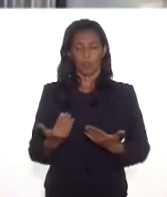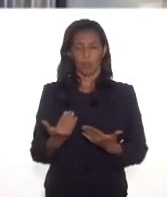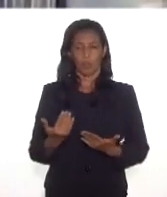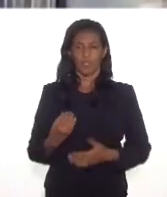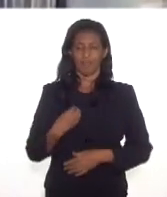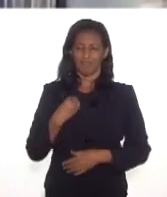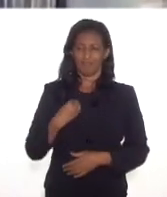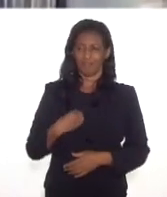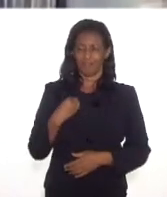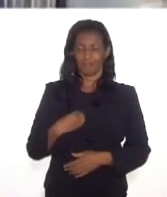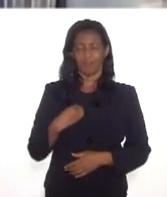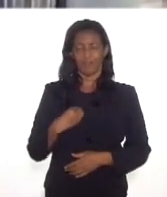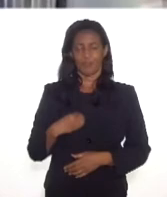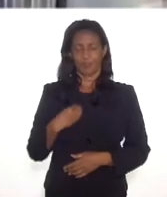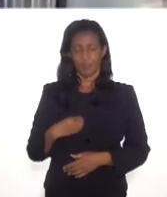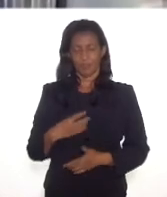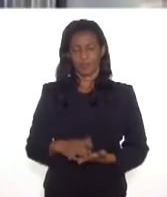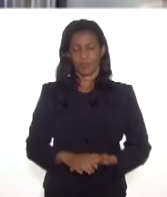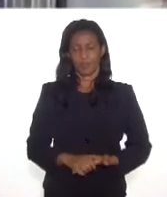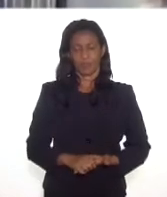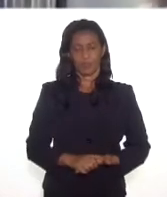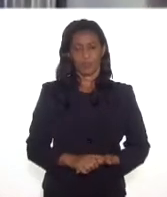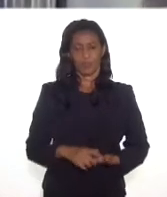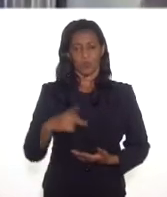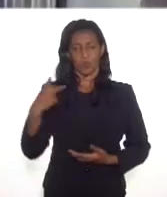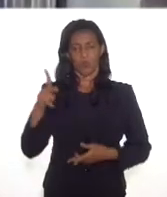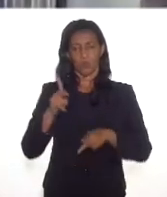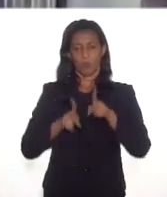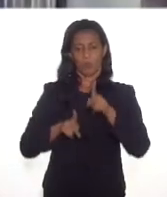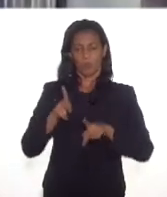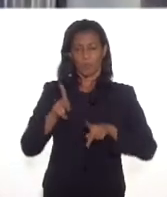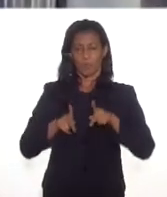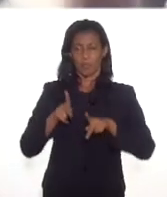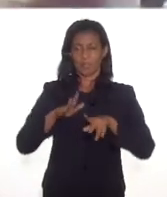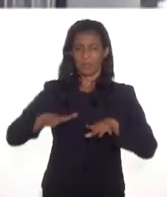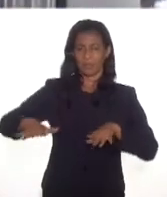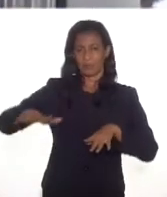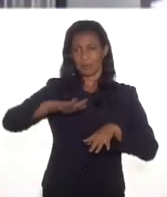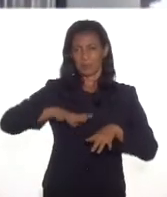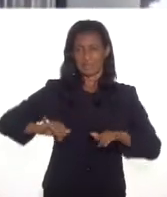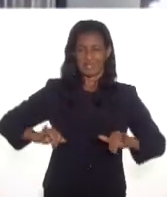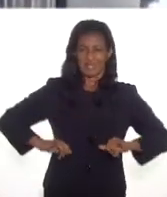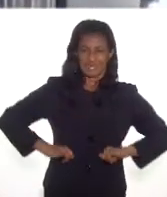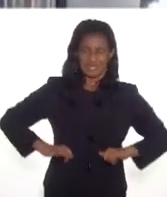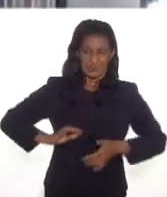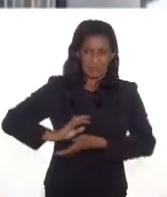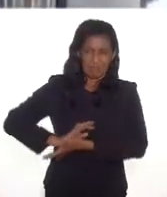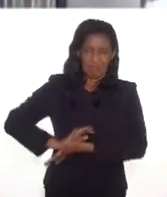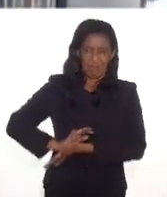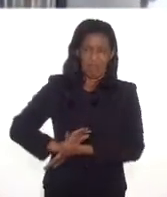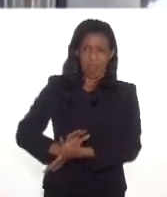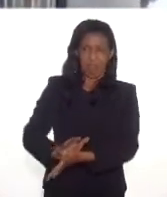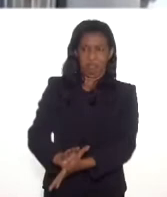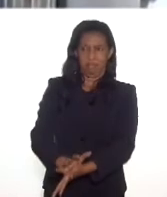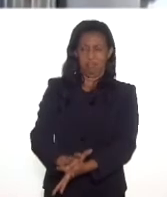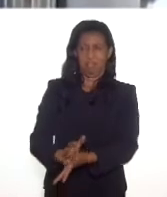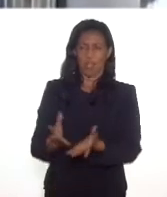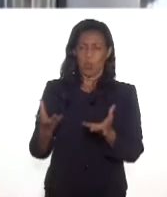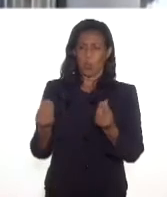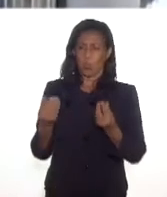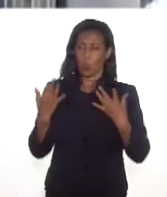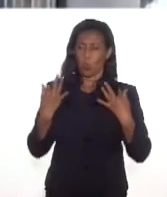estamos vivenciando. Sua população é sofredora, massacrada e com muita